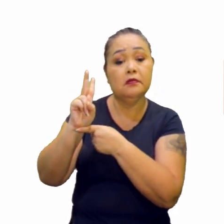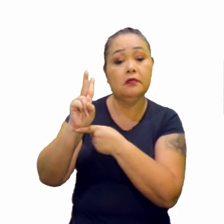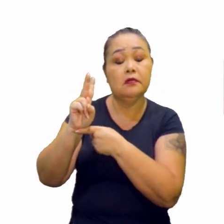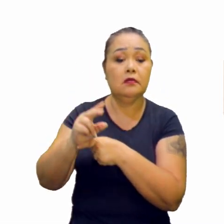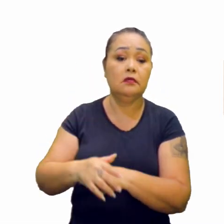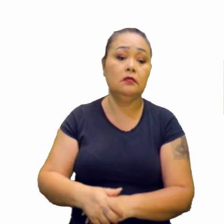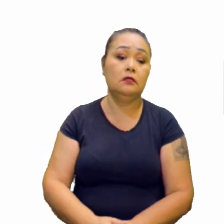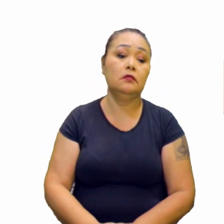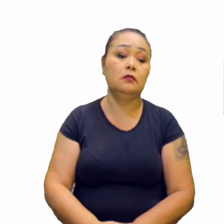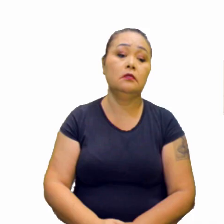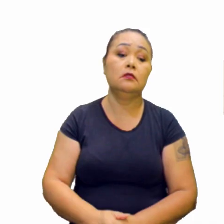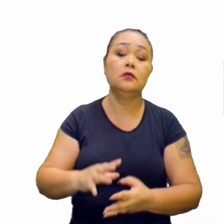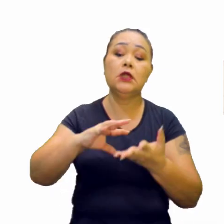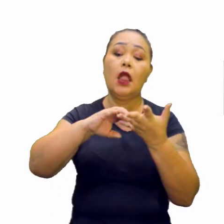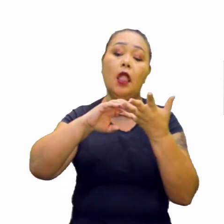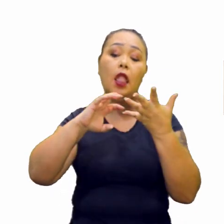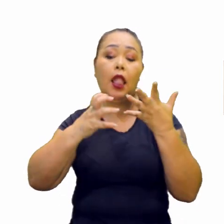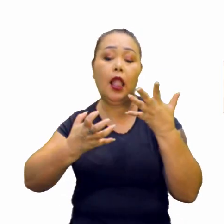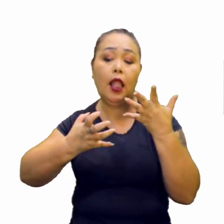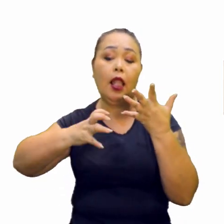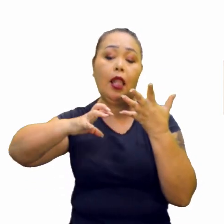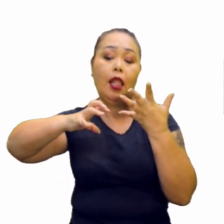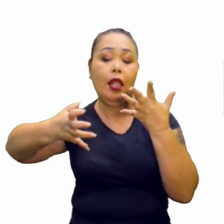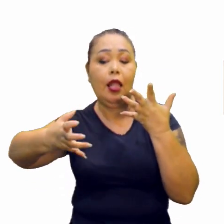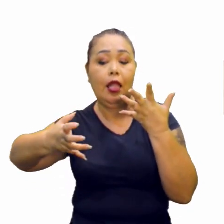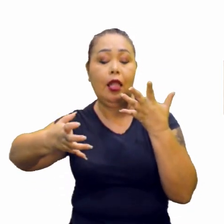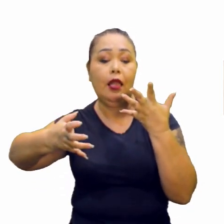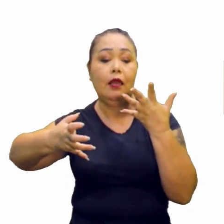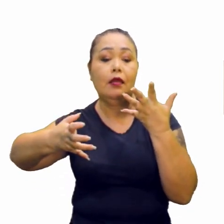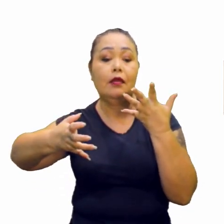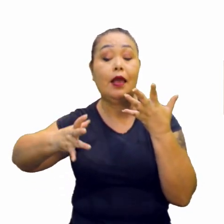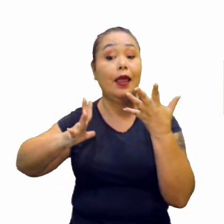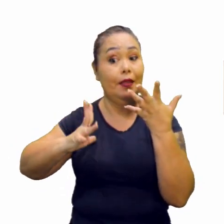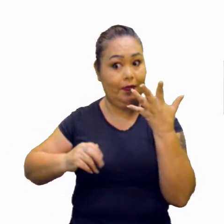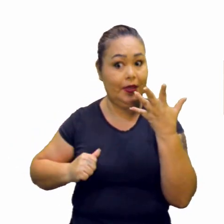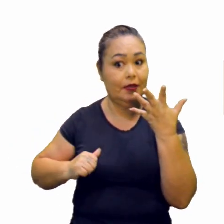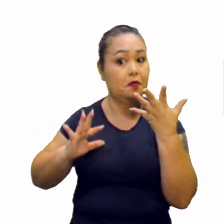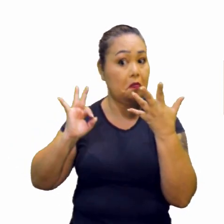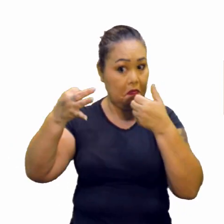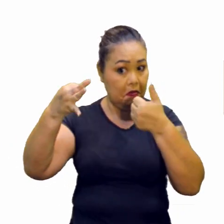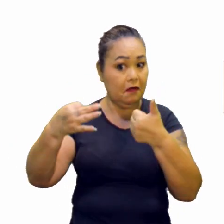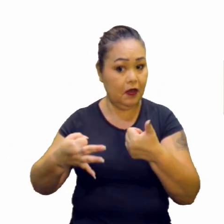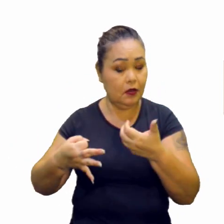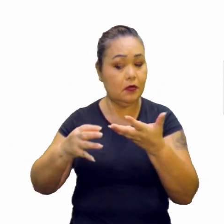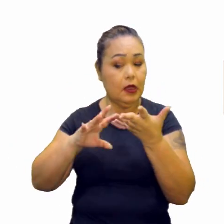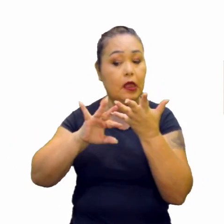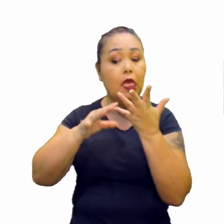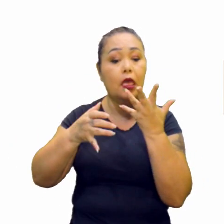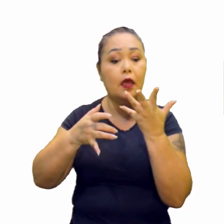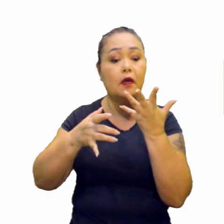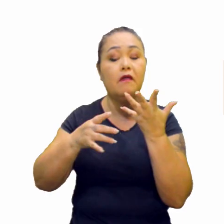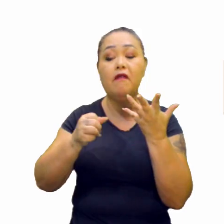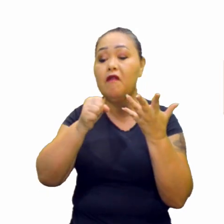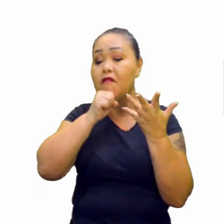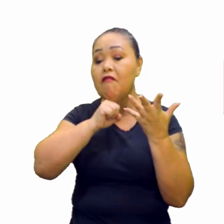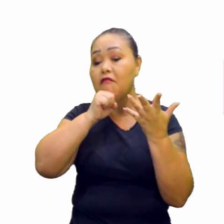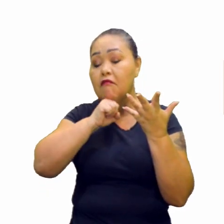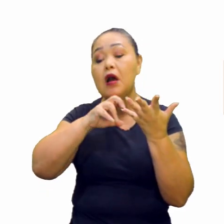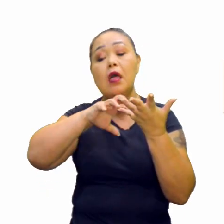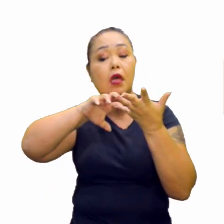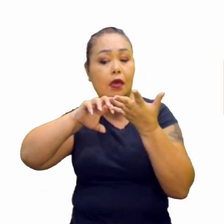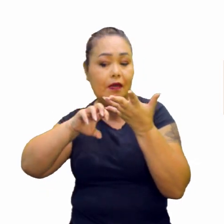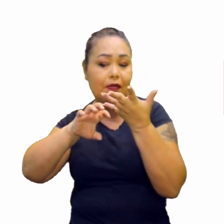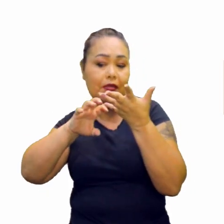Galhos secos, aí é limpeza. Perfeito. Velhos, limpeza, que também é